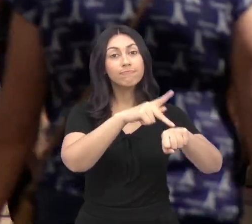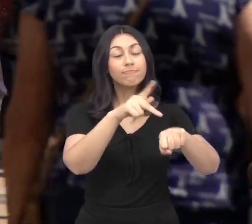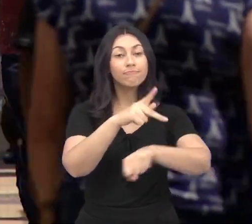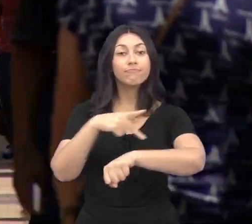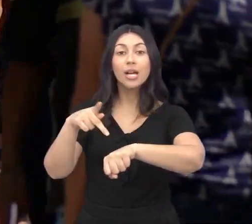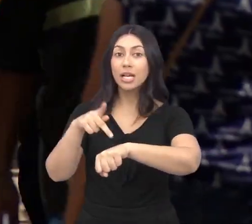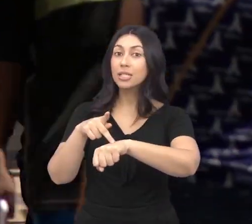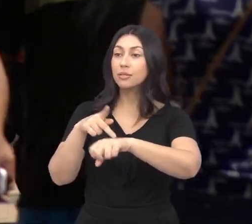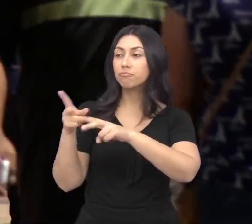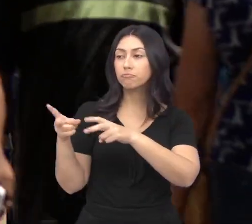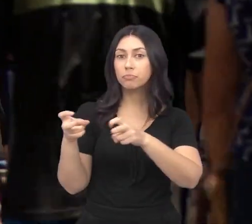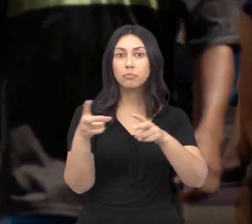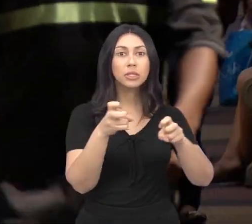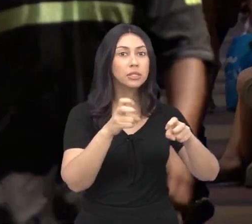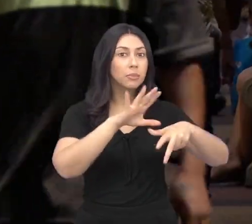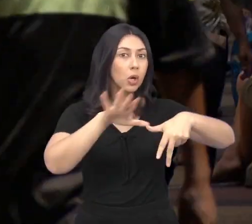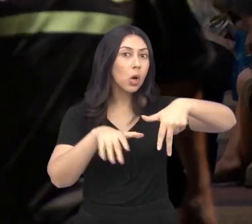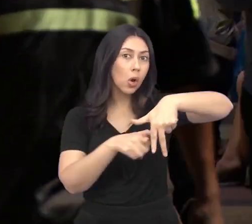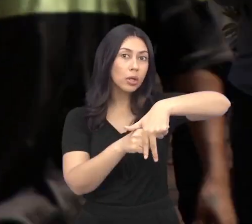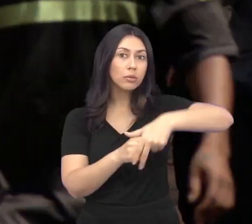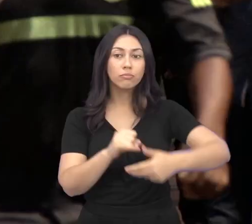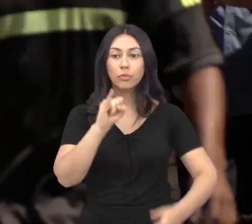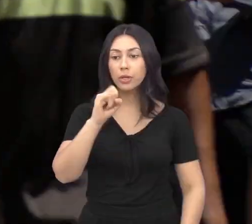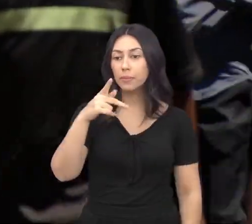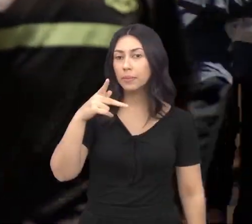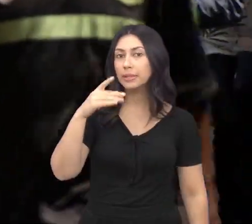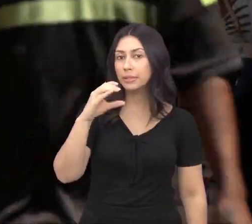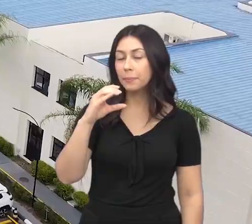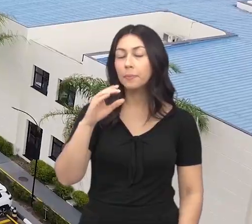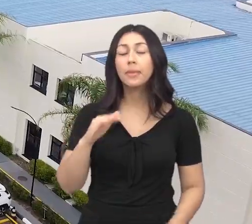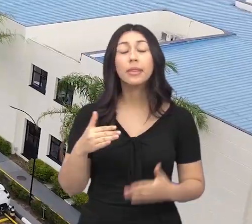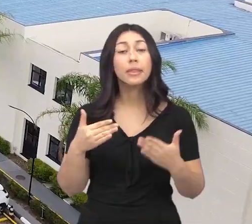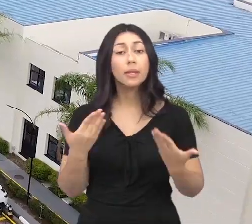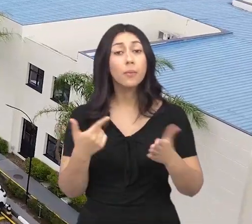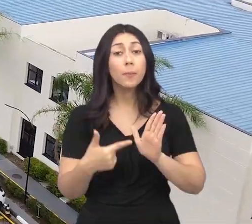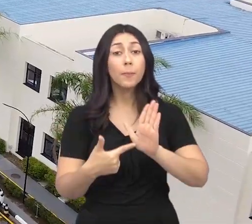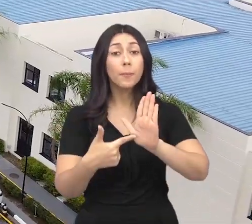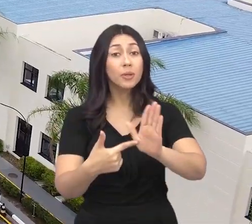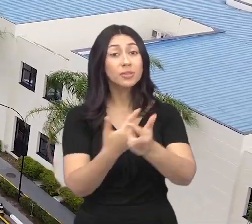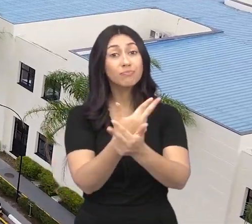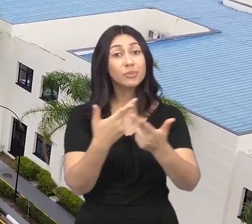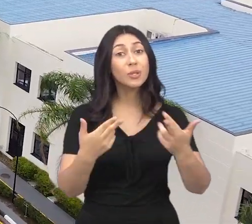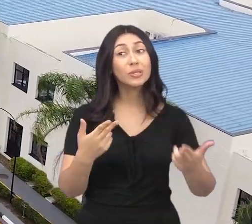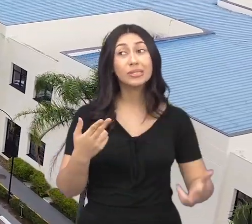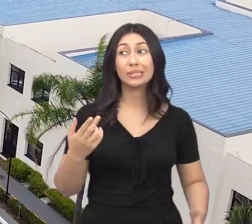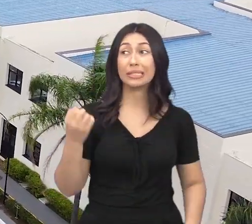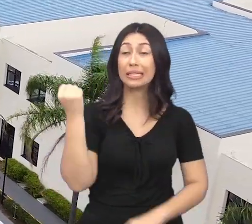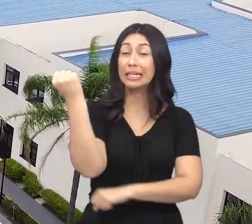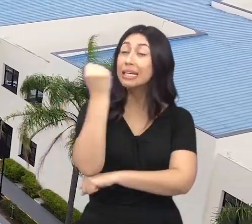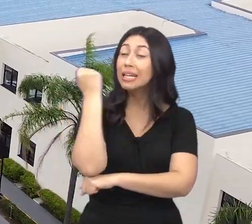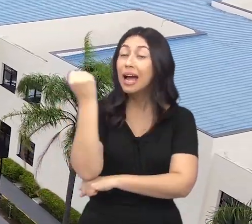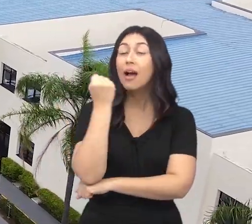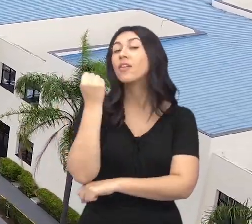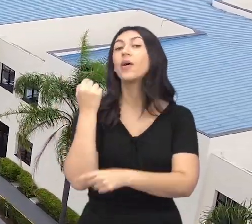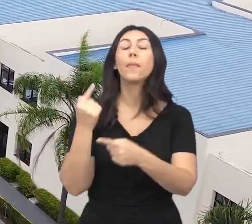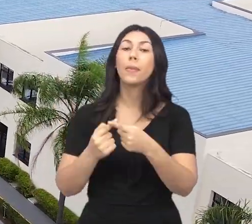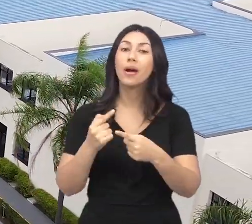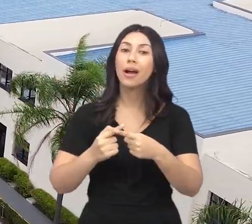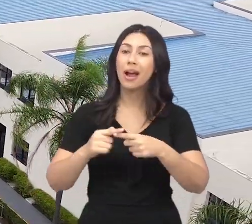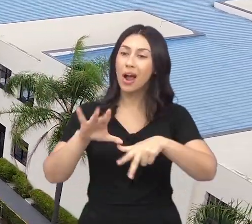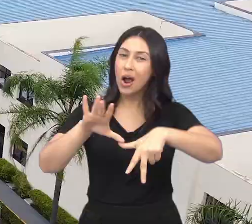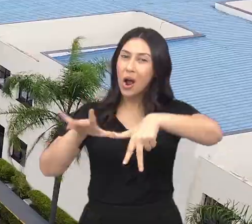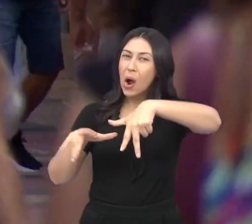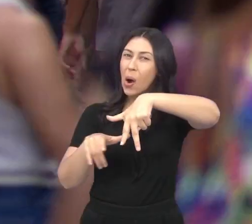do Índice de Percepção da Corrupção, o IPC. Os dados apontam algo grave, já que essa prática nos